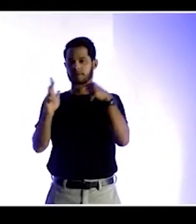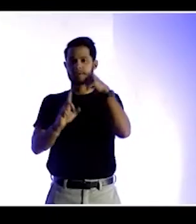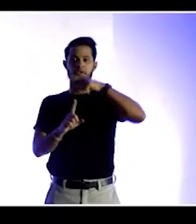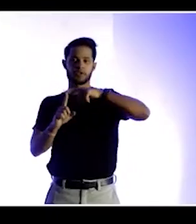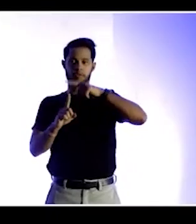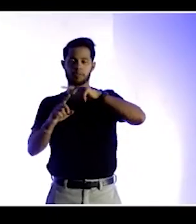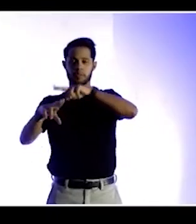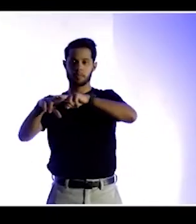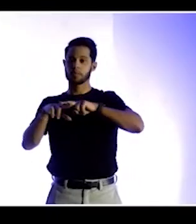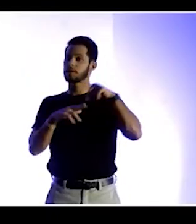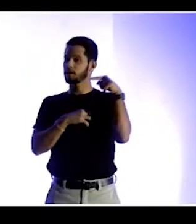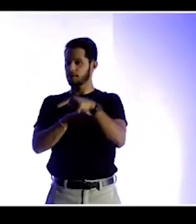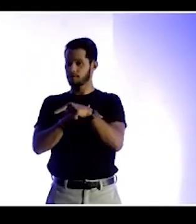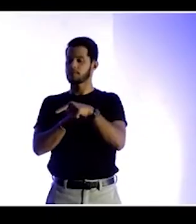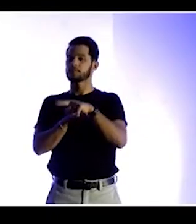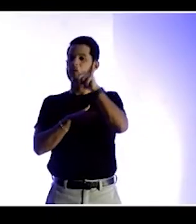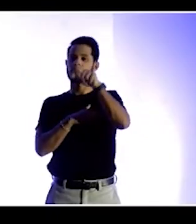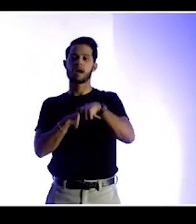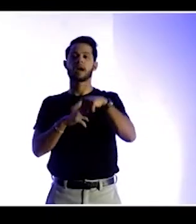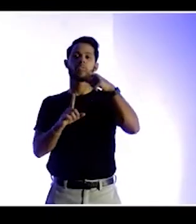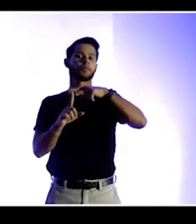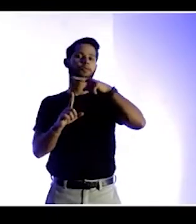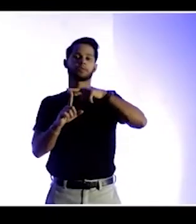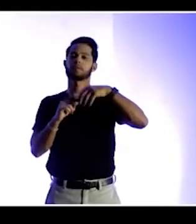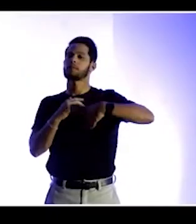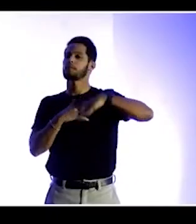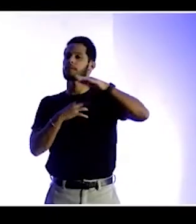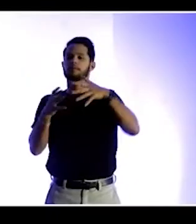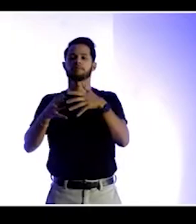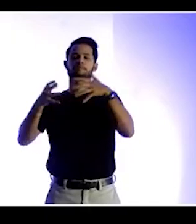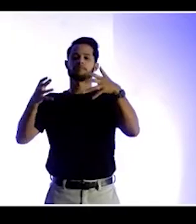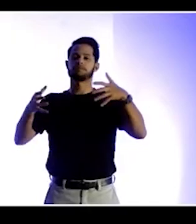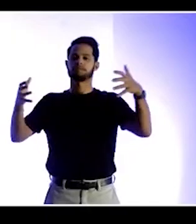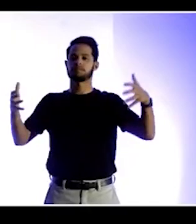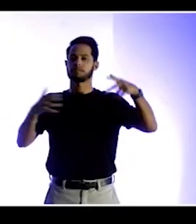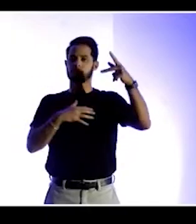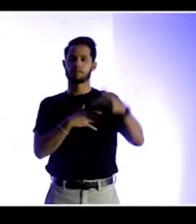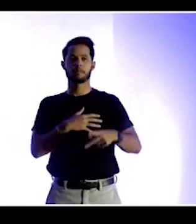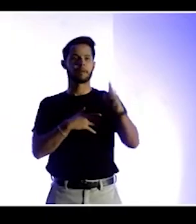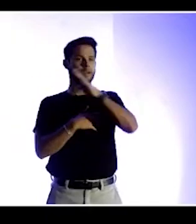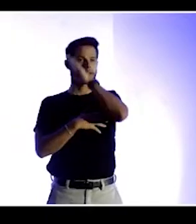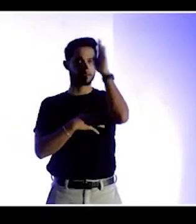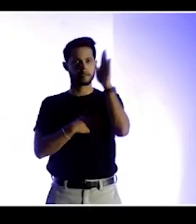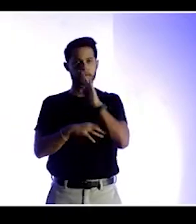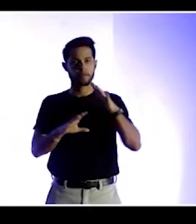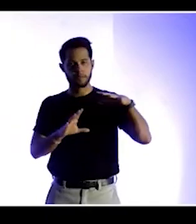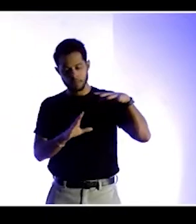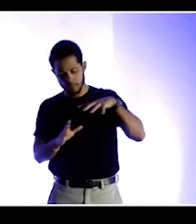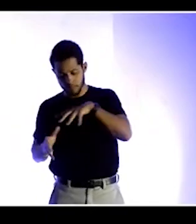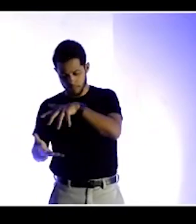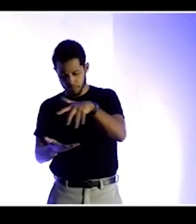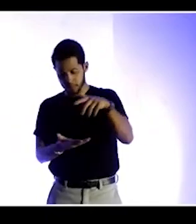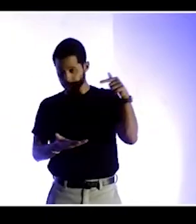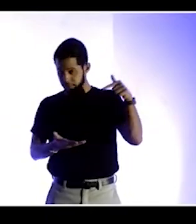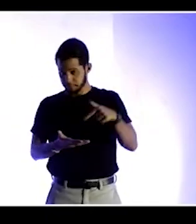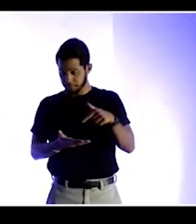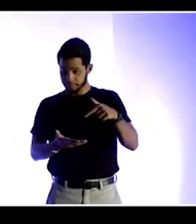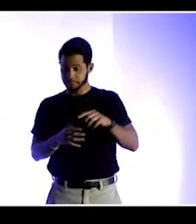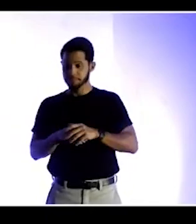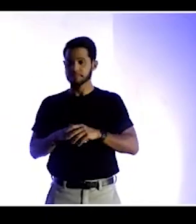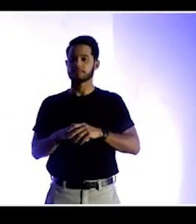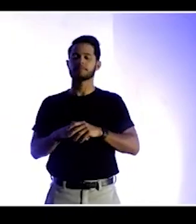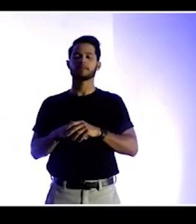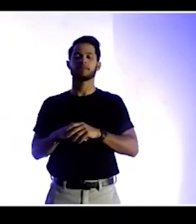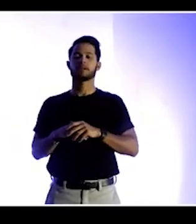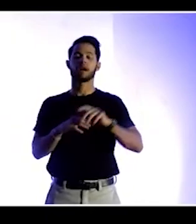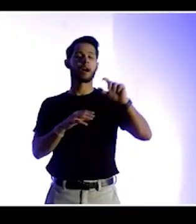isso, que ela é a fonte que está crescendo mais no Brasil e no mundo. Detalhe aqui, eólica